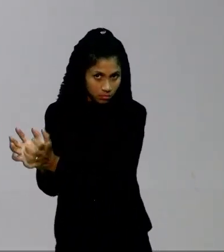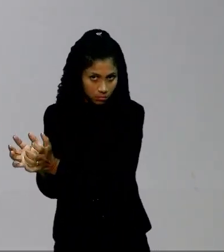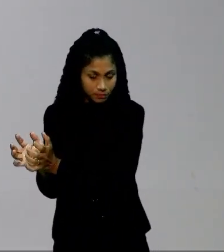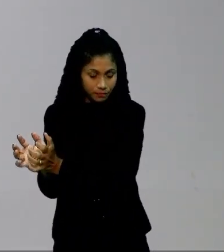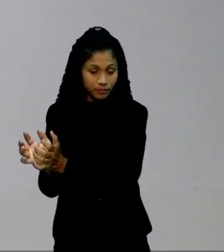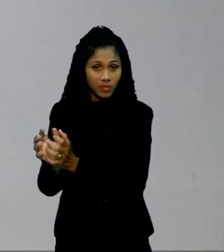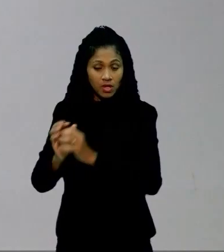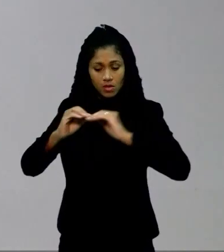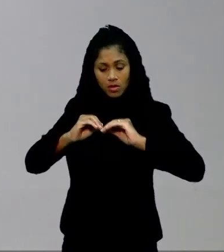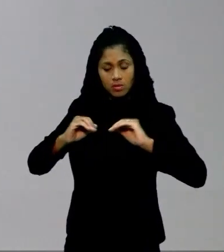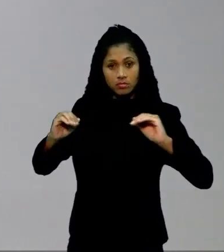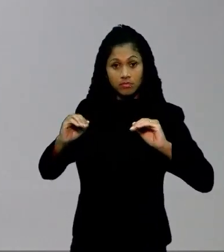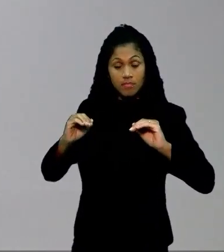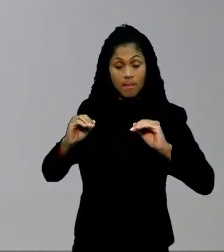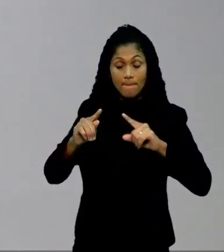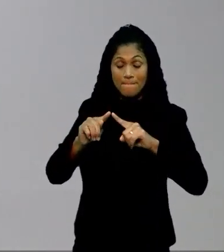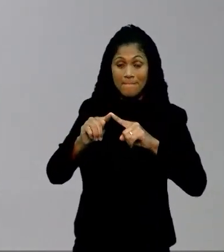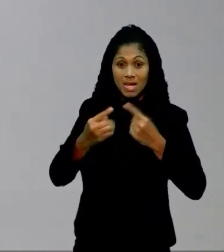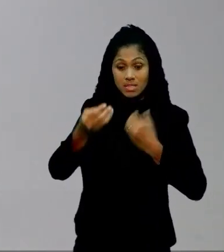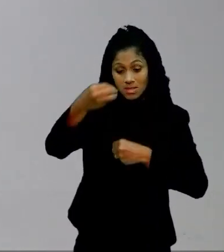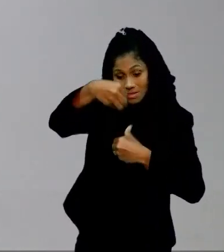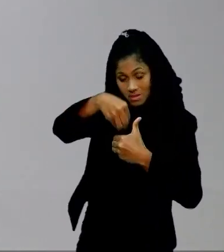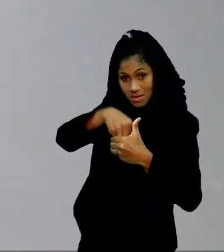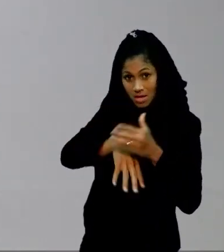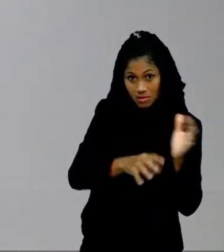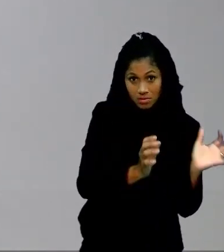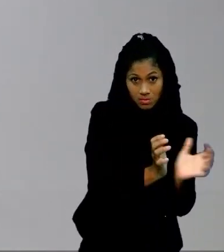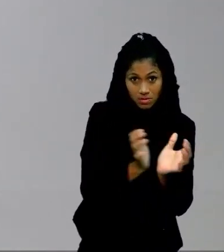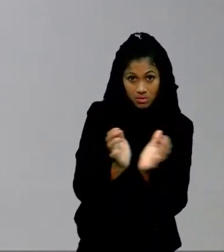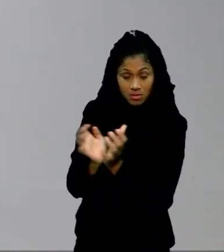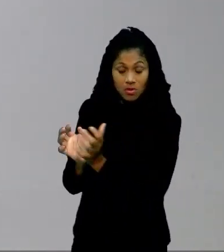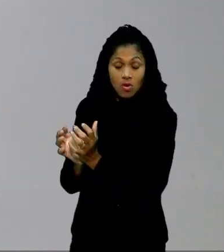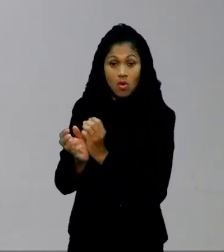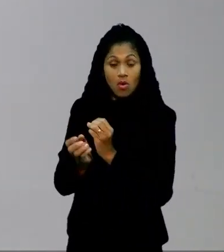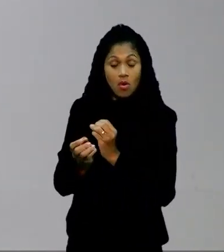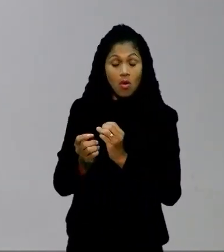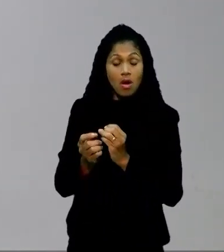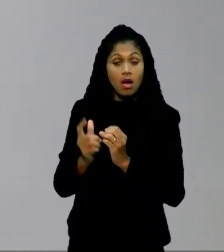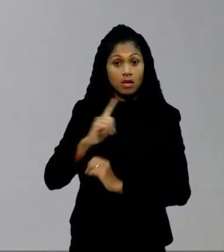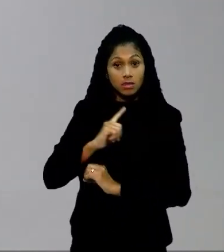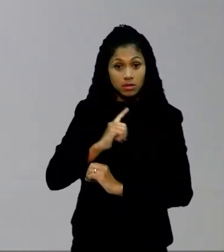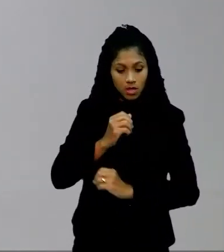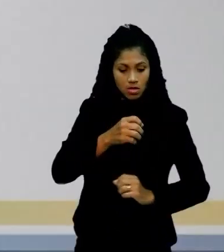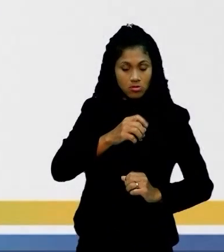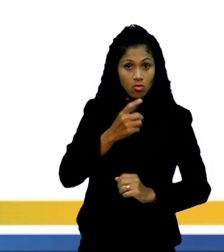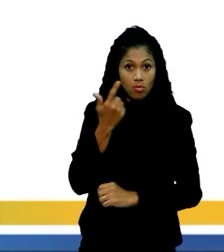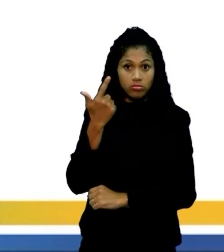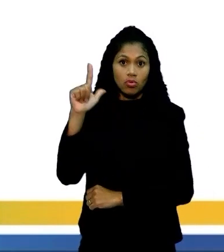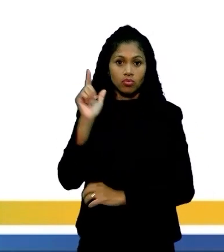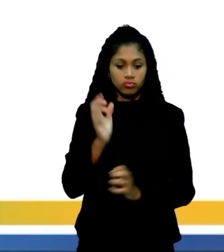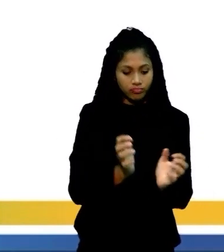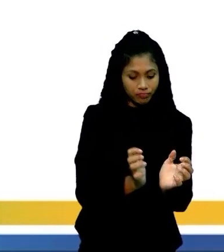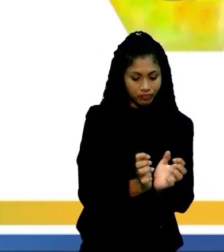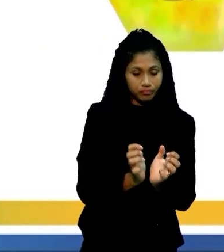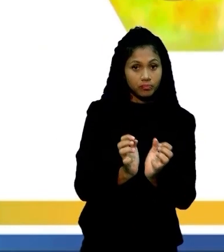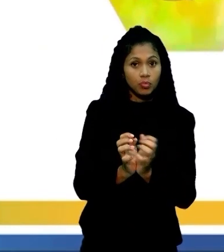vamos ter subdivisões. Como assim, professor? Simples.